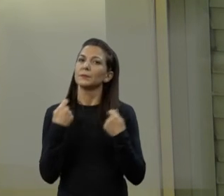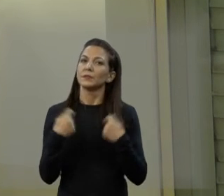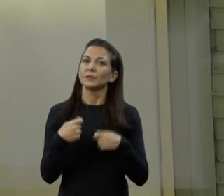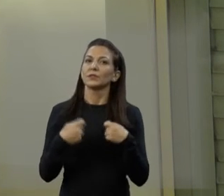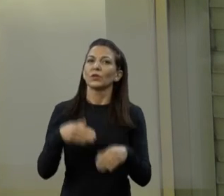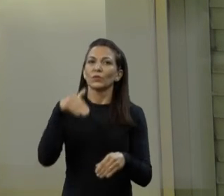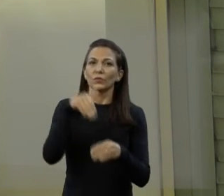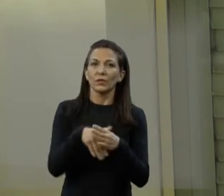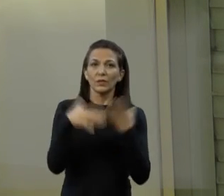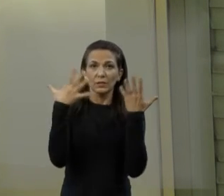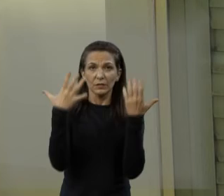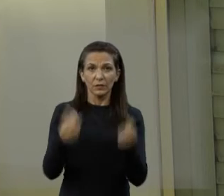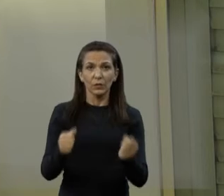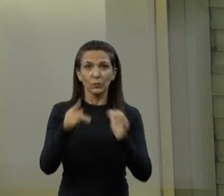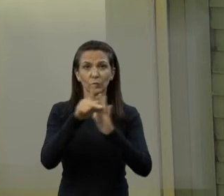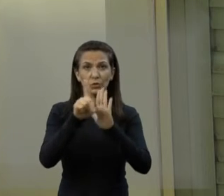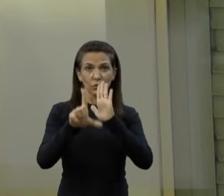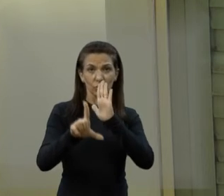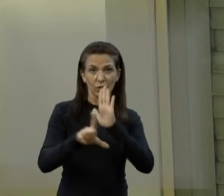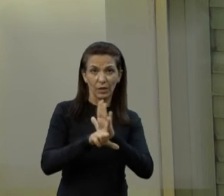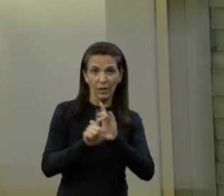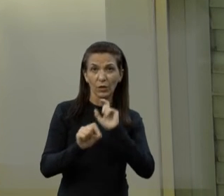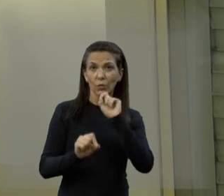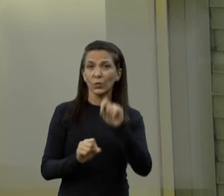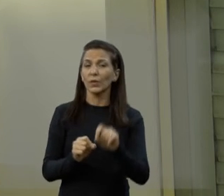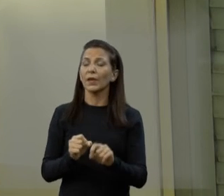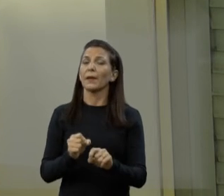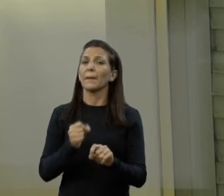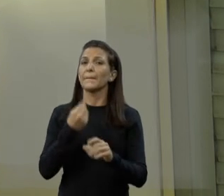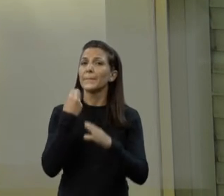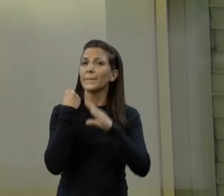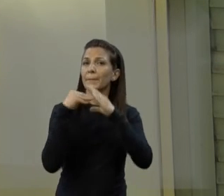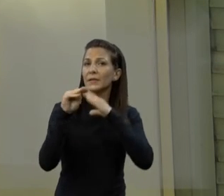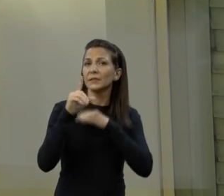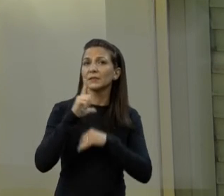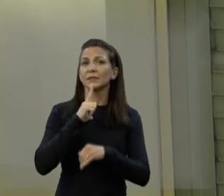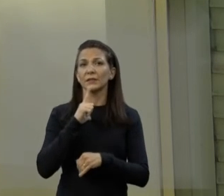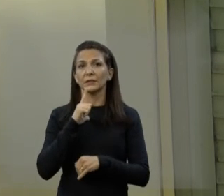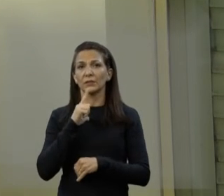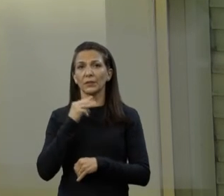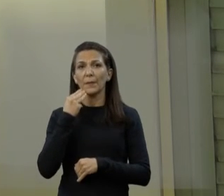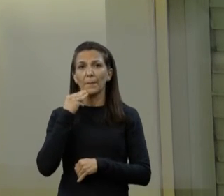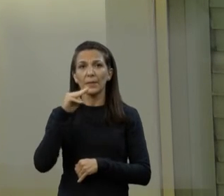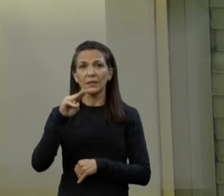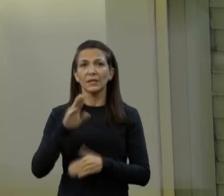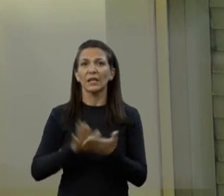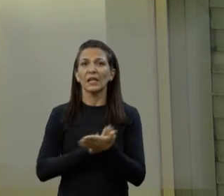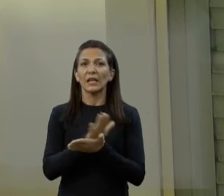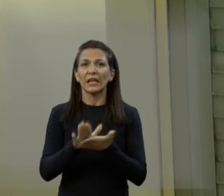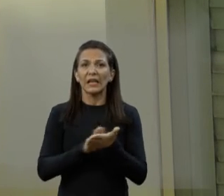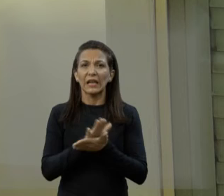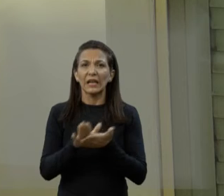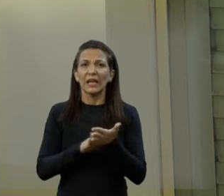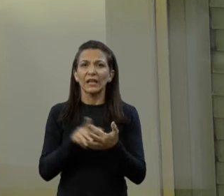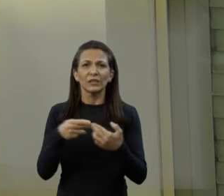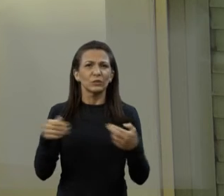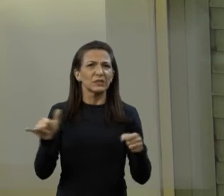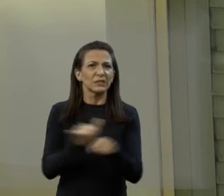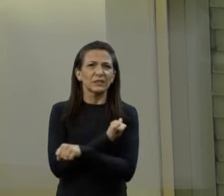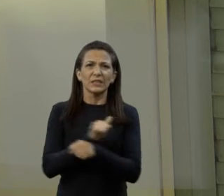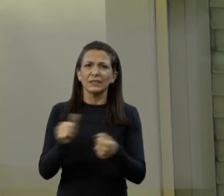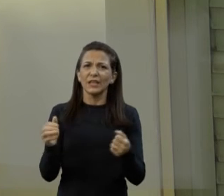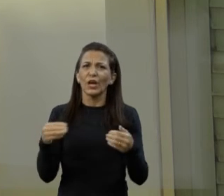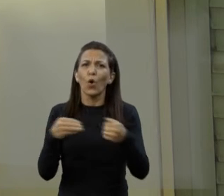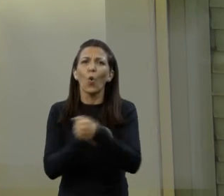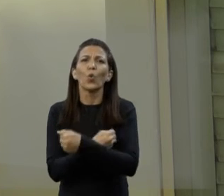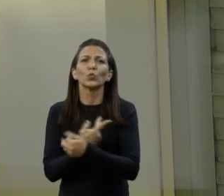voltarei favoravelmente ao pele deixando um recado nada de maracutaias com isso